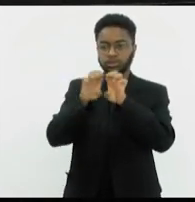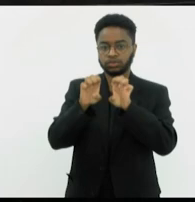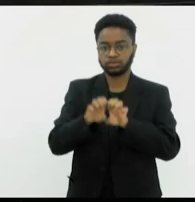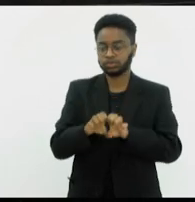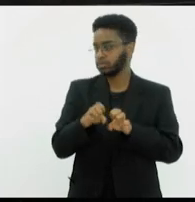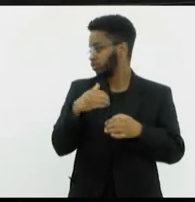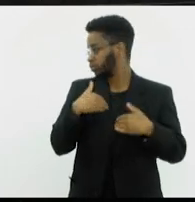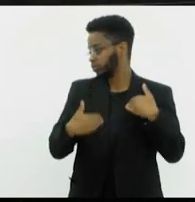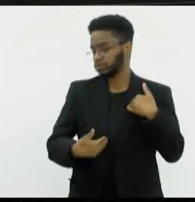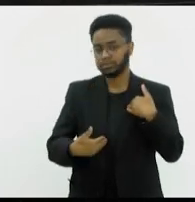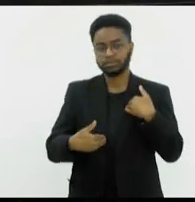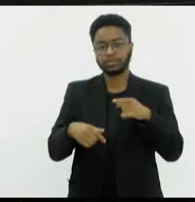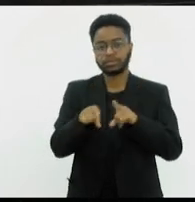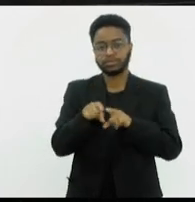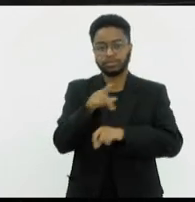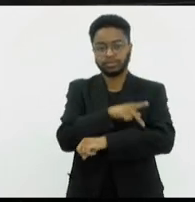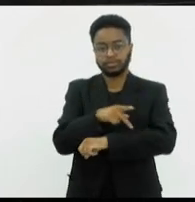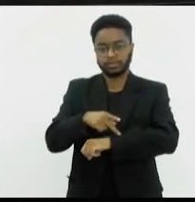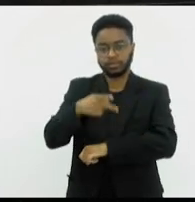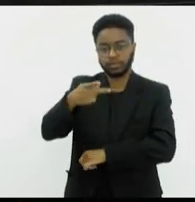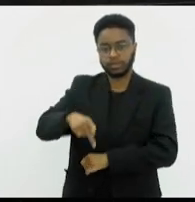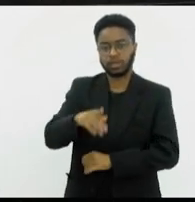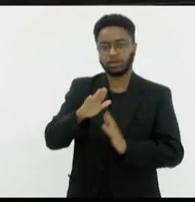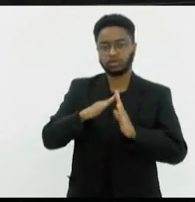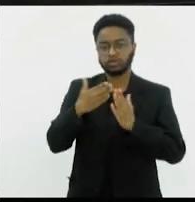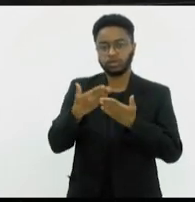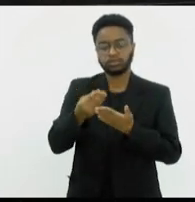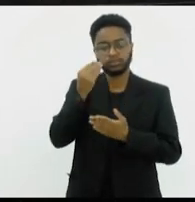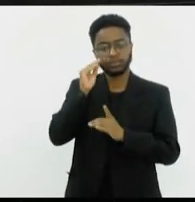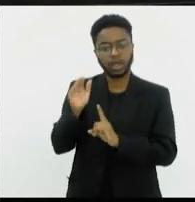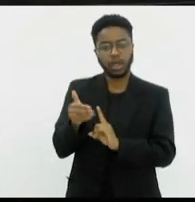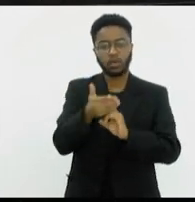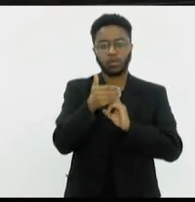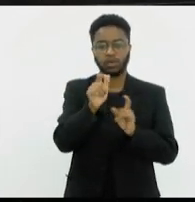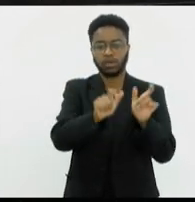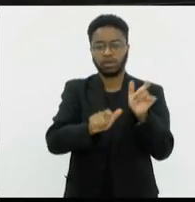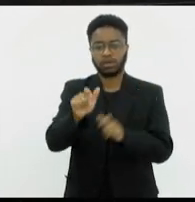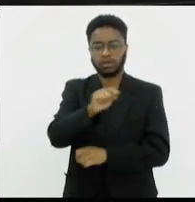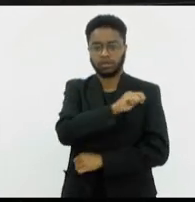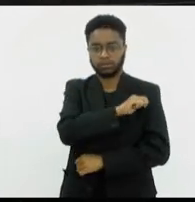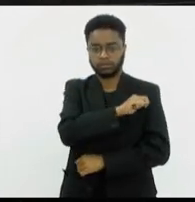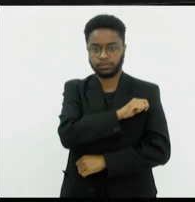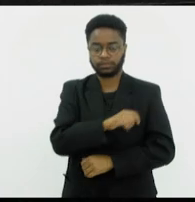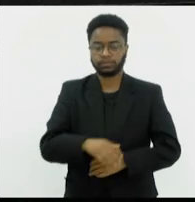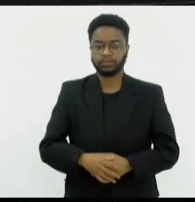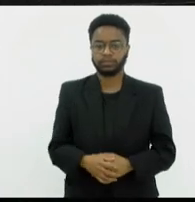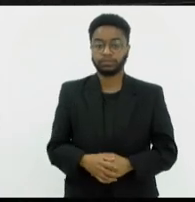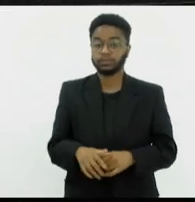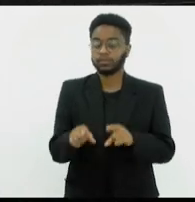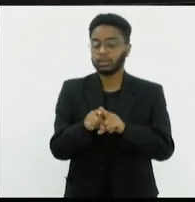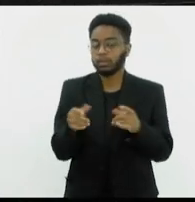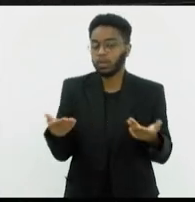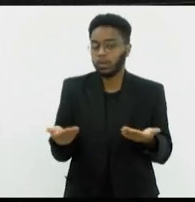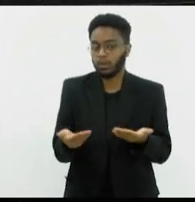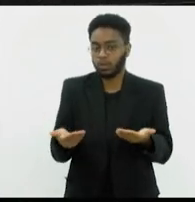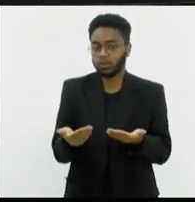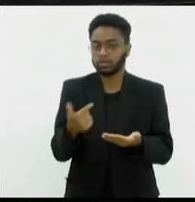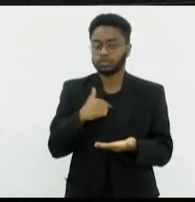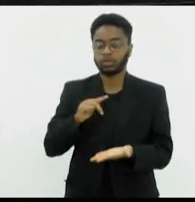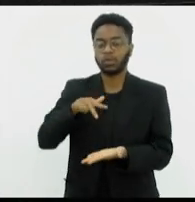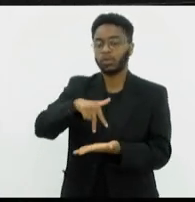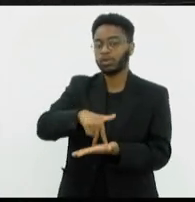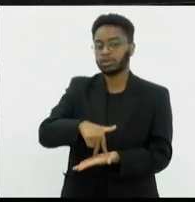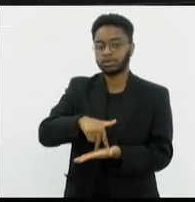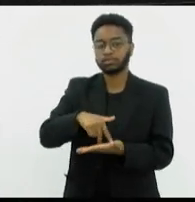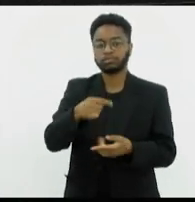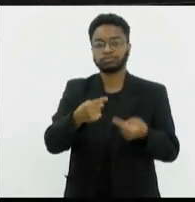física e pedagógica nas nossas escolas para acolher os nossos alunos. E o que me traz aqui no dia de hoje é um tema que,